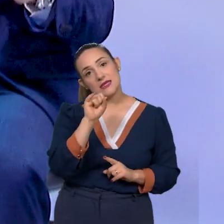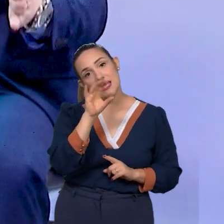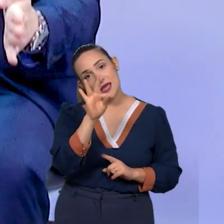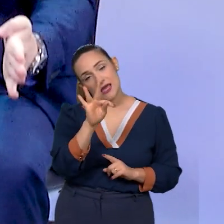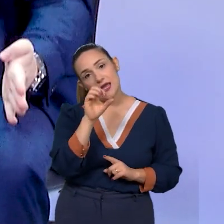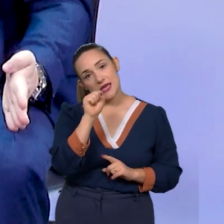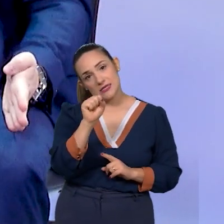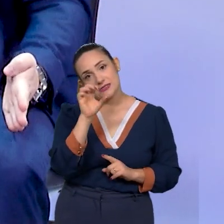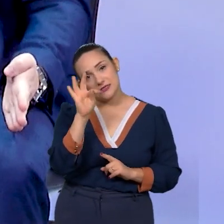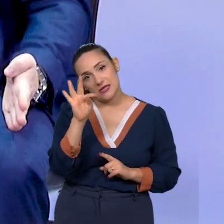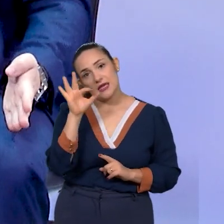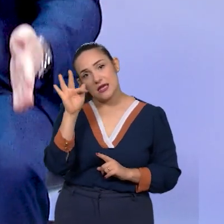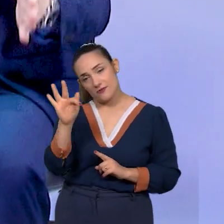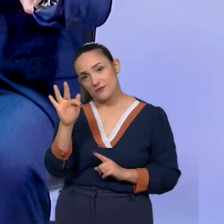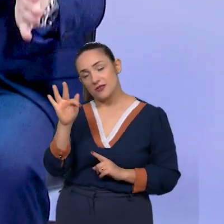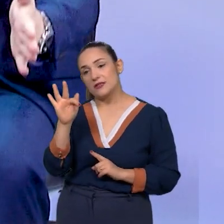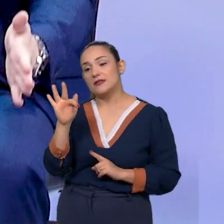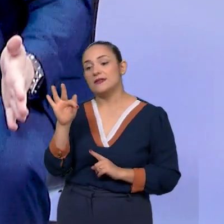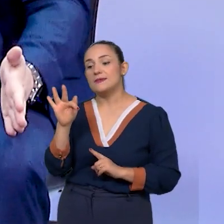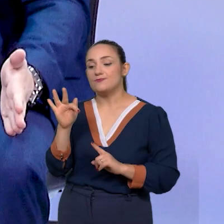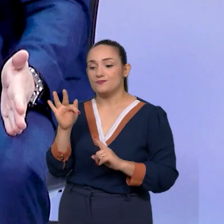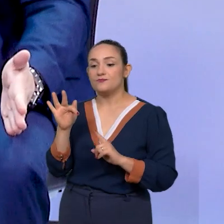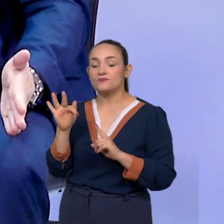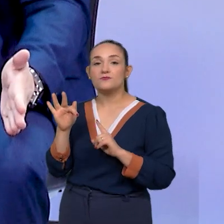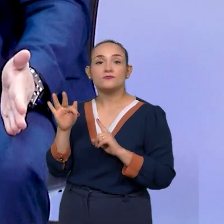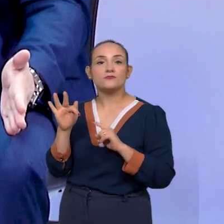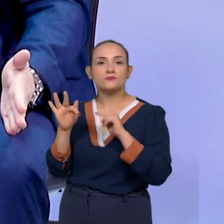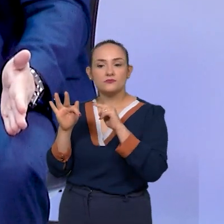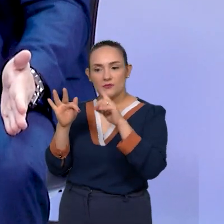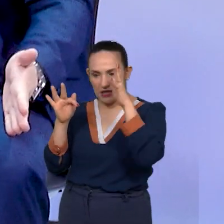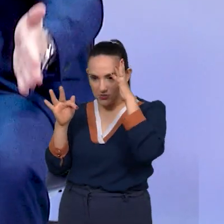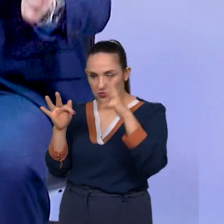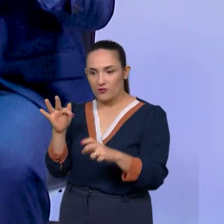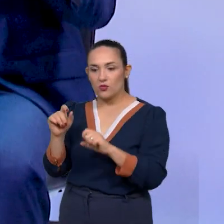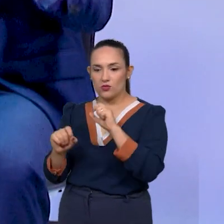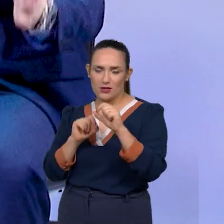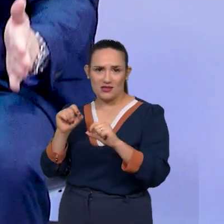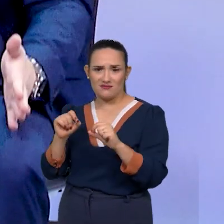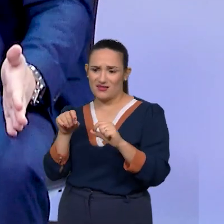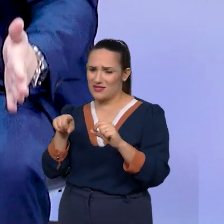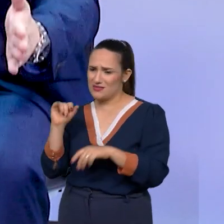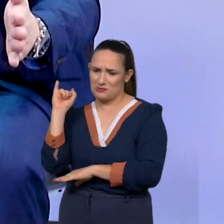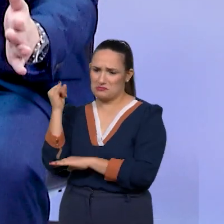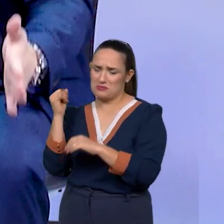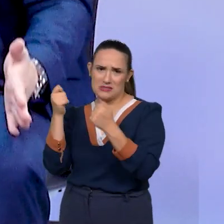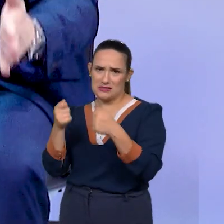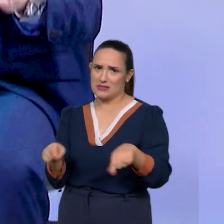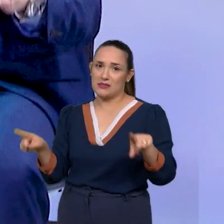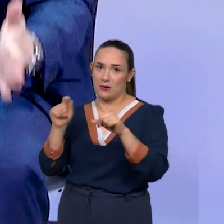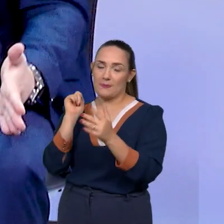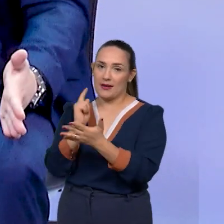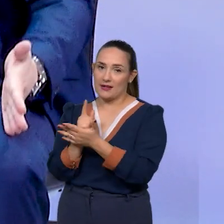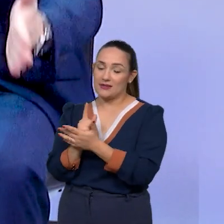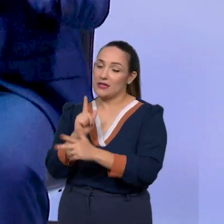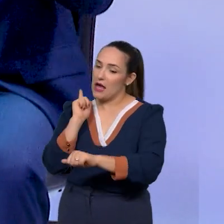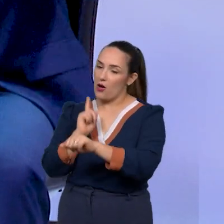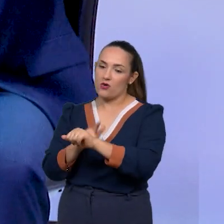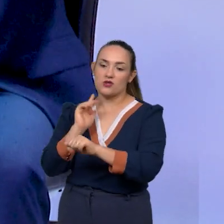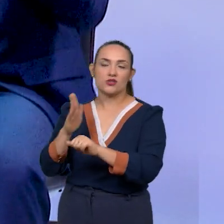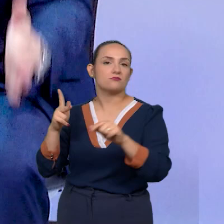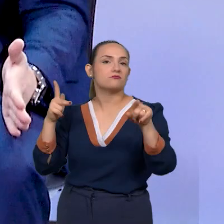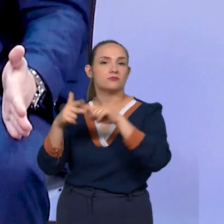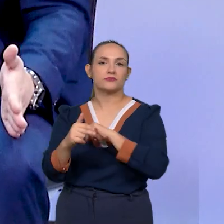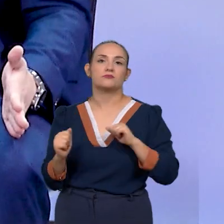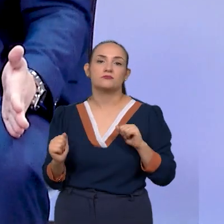STF seja em repercussão geral ou seja em controle concentrado de constitucionalidade entender que aquele tributo é indevido